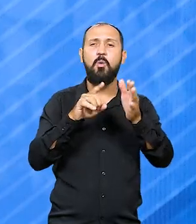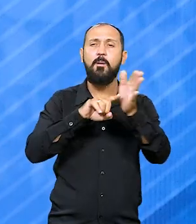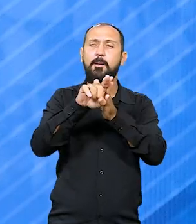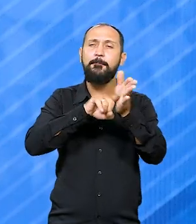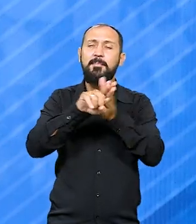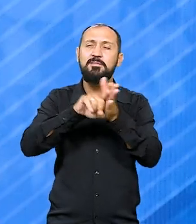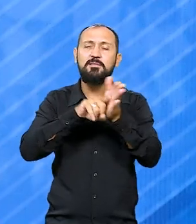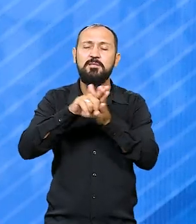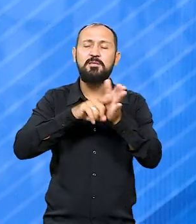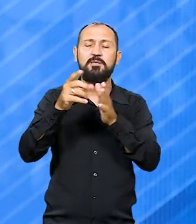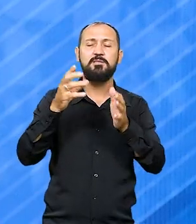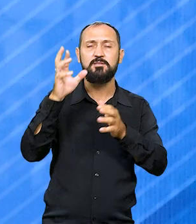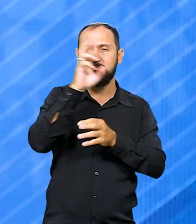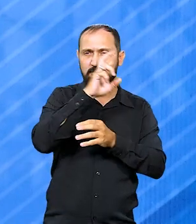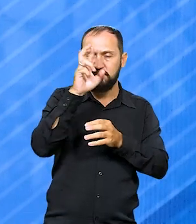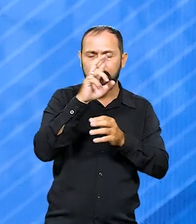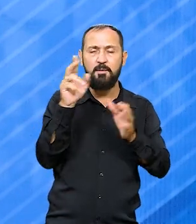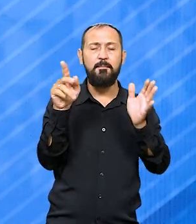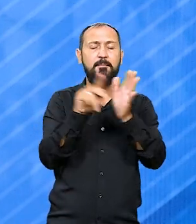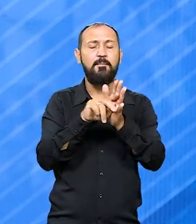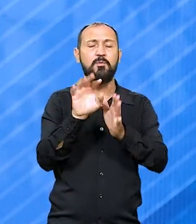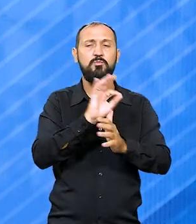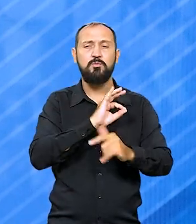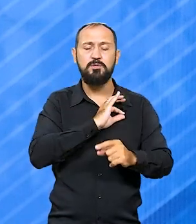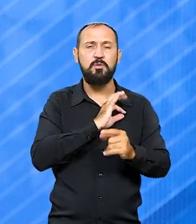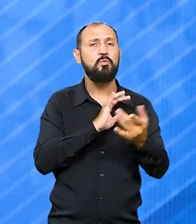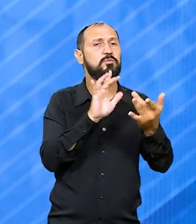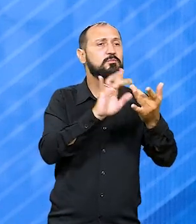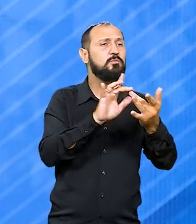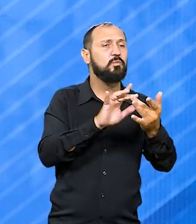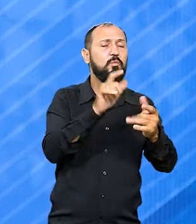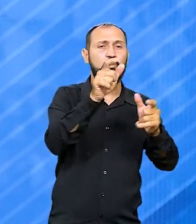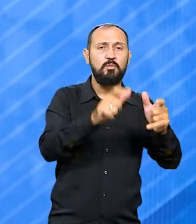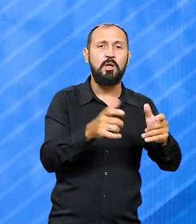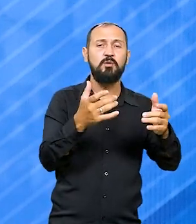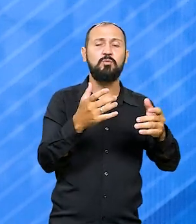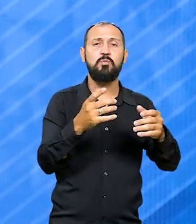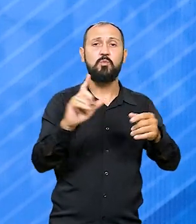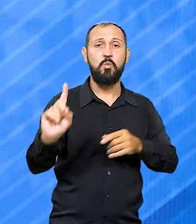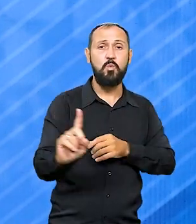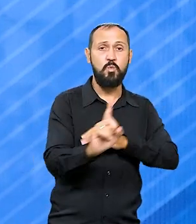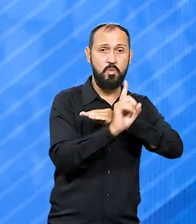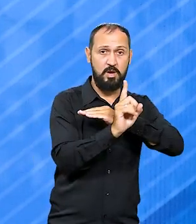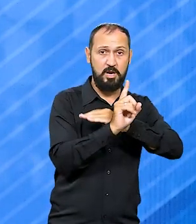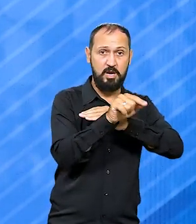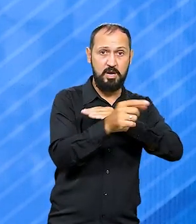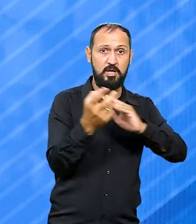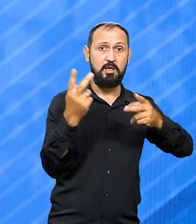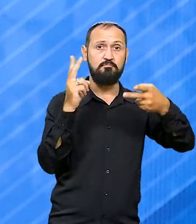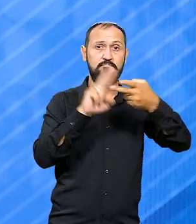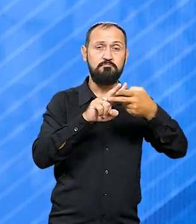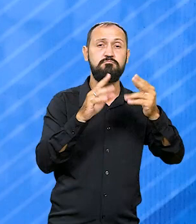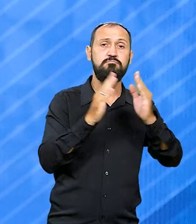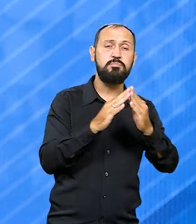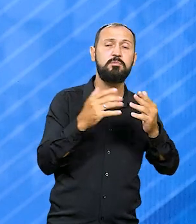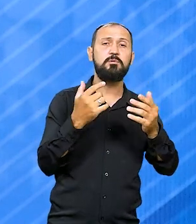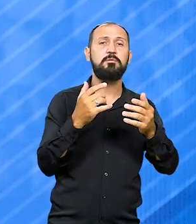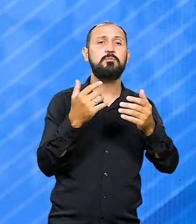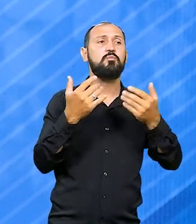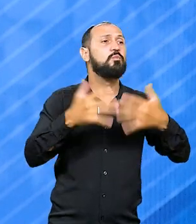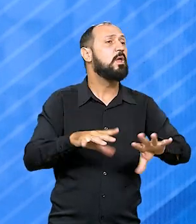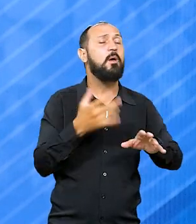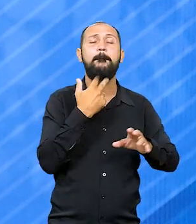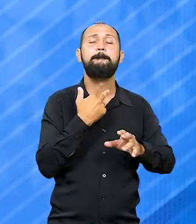a inquérito policial, não consegue ter acesso ao seu próprio cliente que está recluso, muitas vezes ele chega a um estabelecimento prisional,